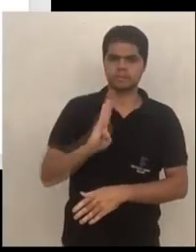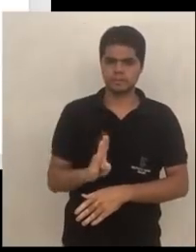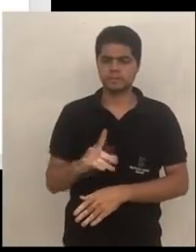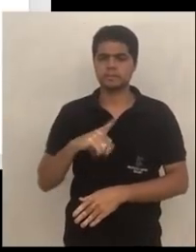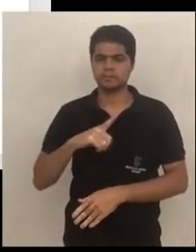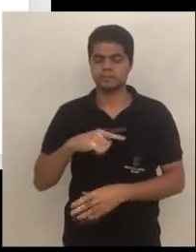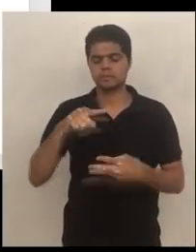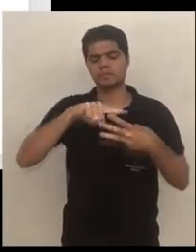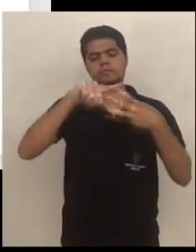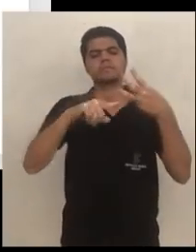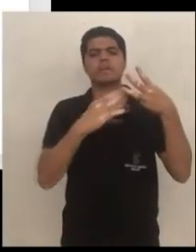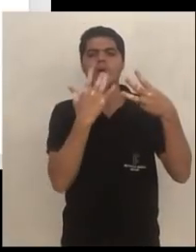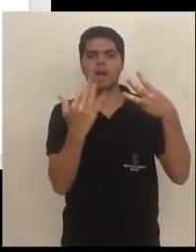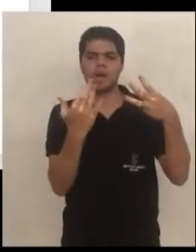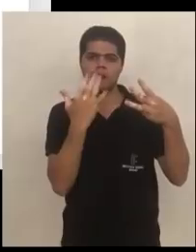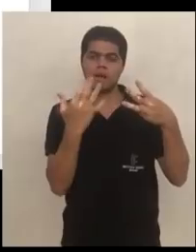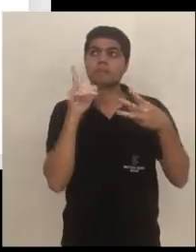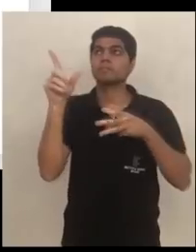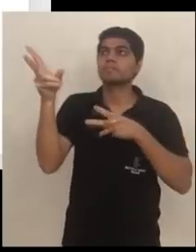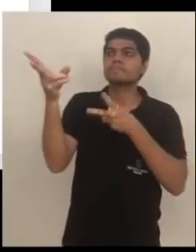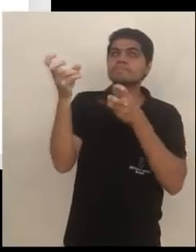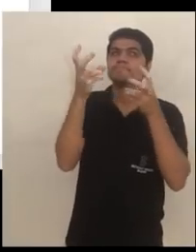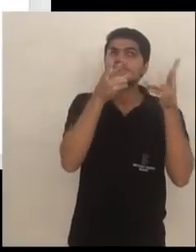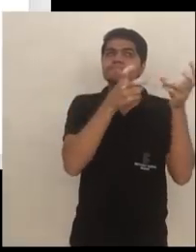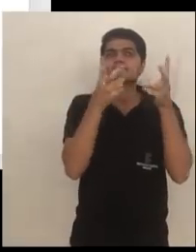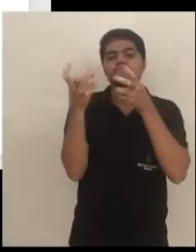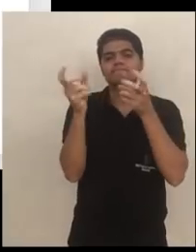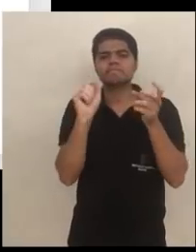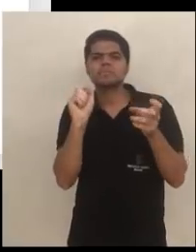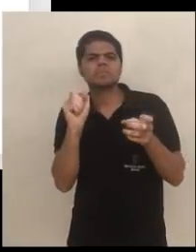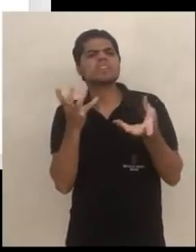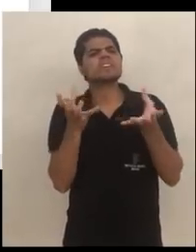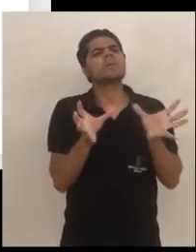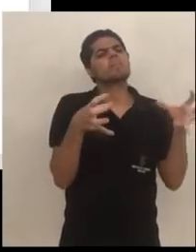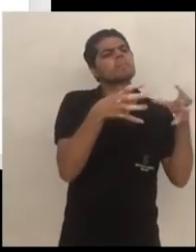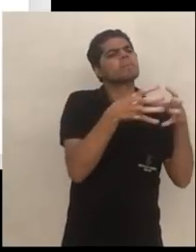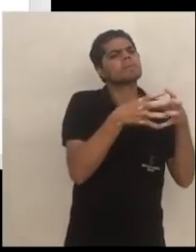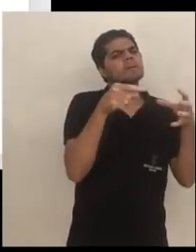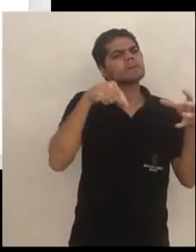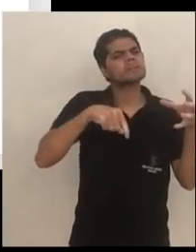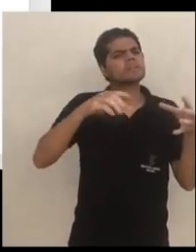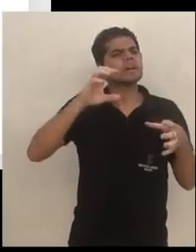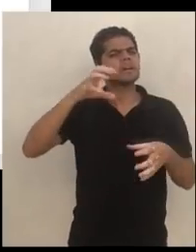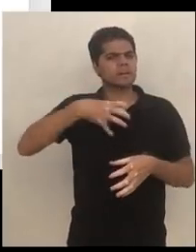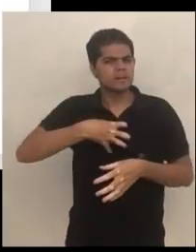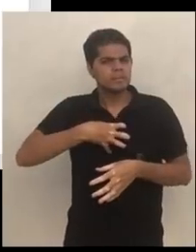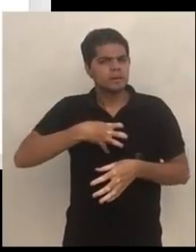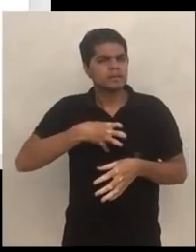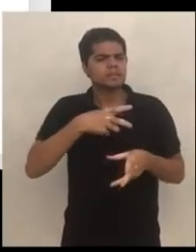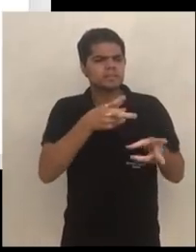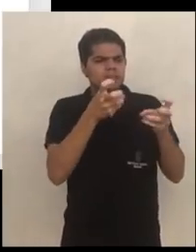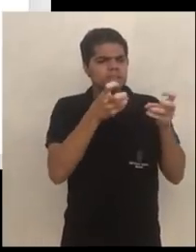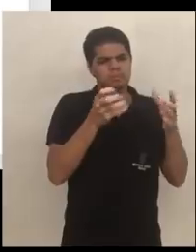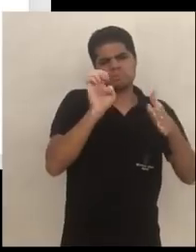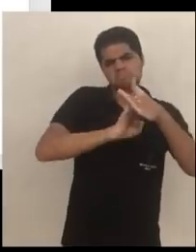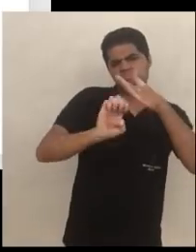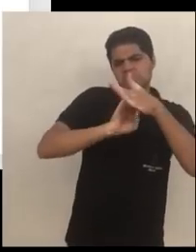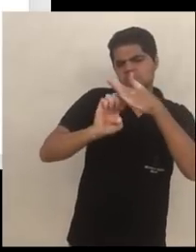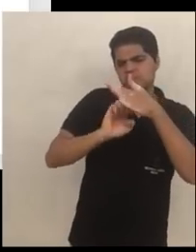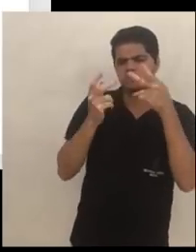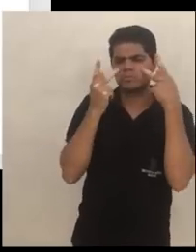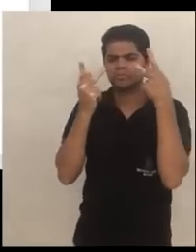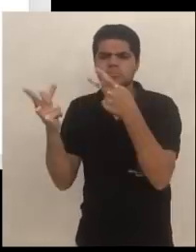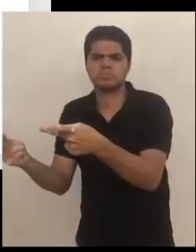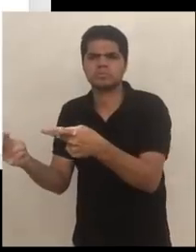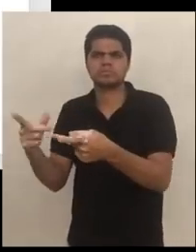nessas três cores, e aí ela pode identificar ainda se for sistema participativo, aqui na Bahia, Rede Povos da Mata, ou se for por auditoria, tem algumas 6, pelo